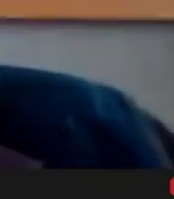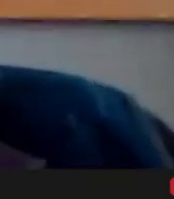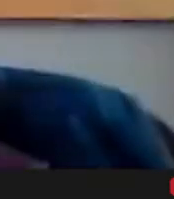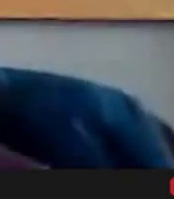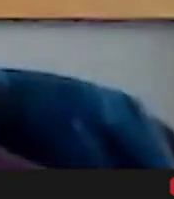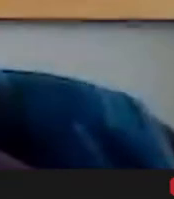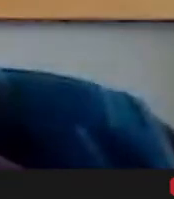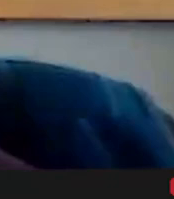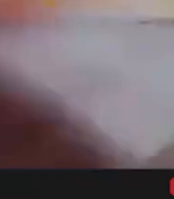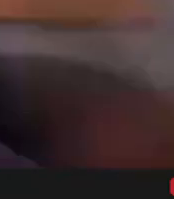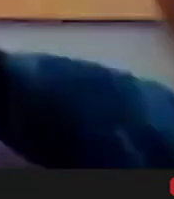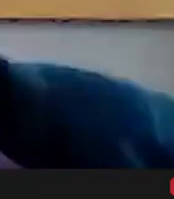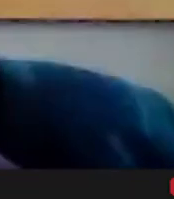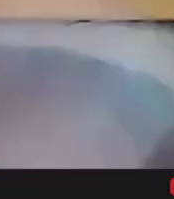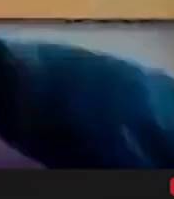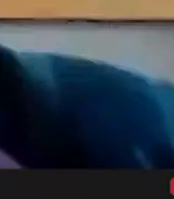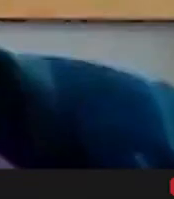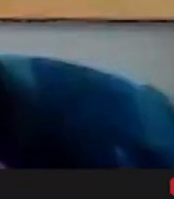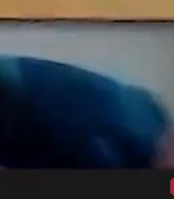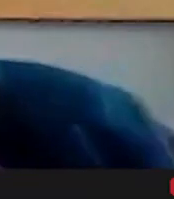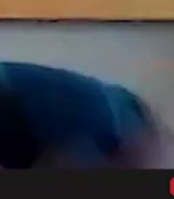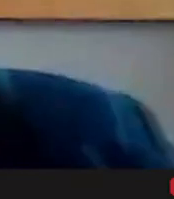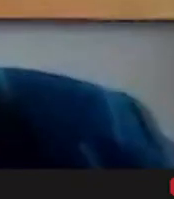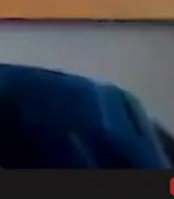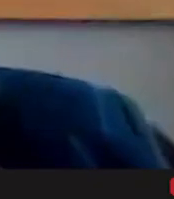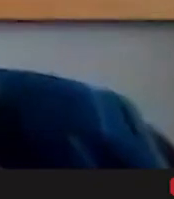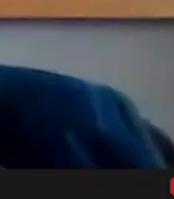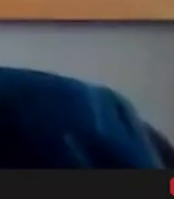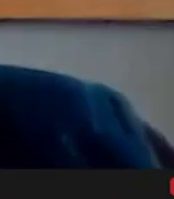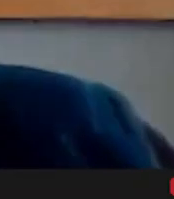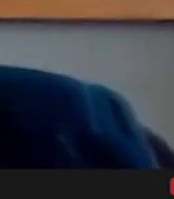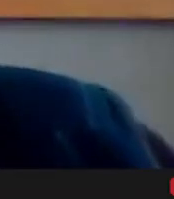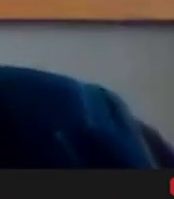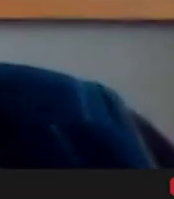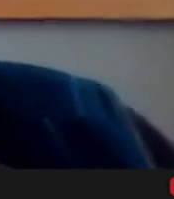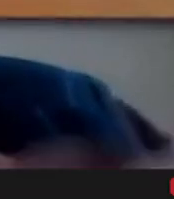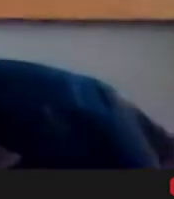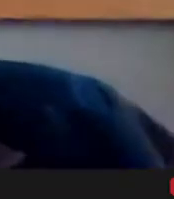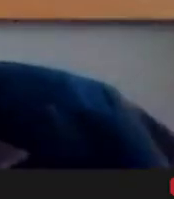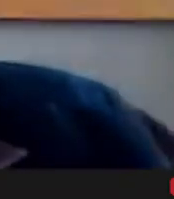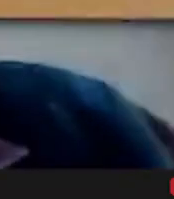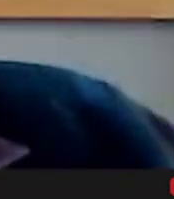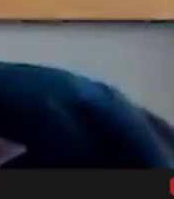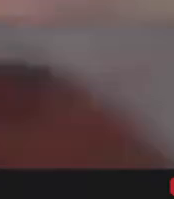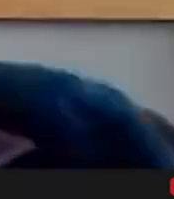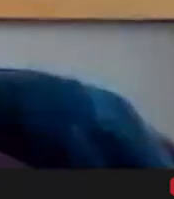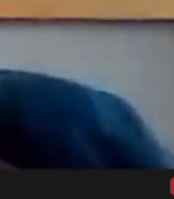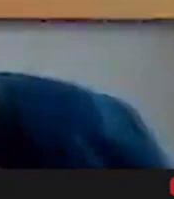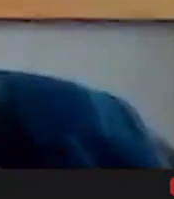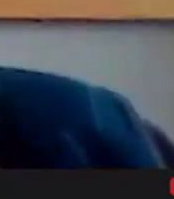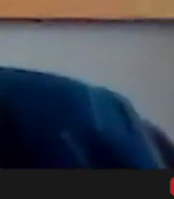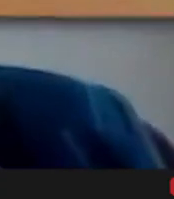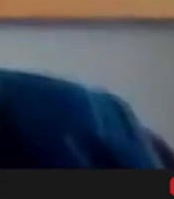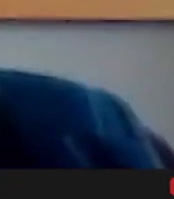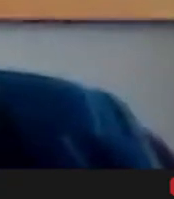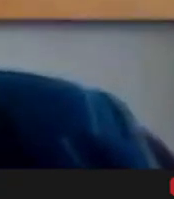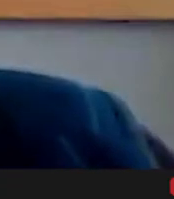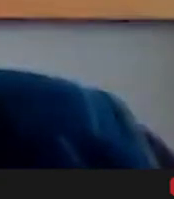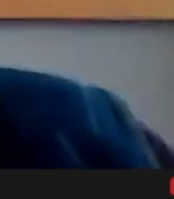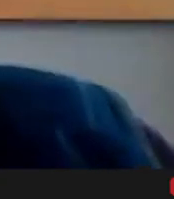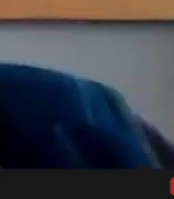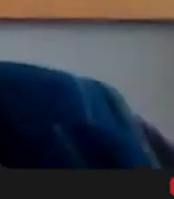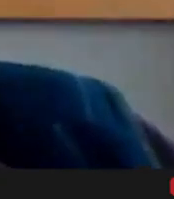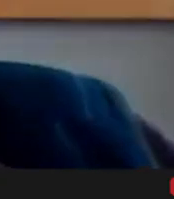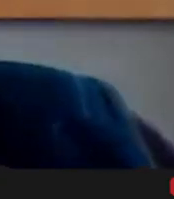Então, algumas milhares de pessoas estão acompanhando esse debate. A TV Alerta, ao vivo, também alcança bastante